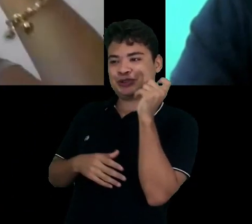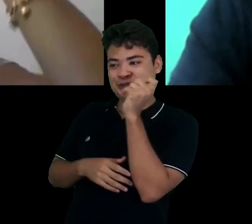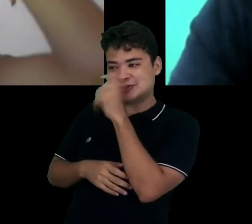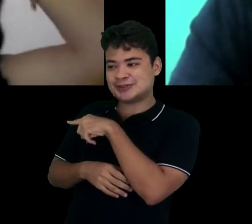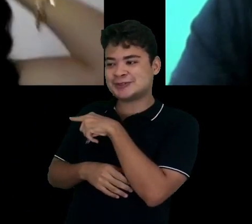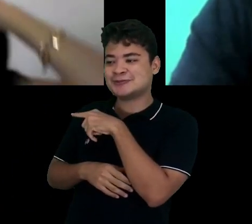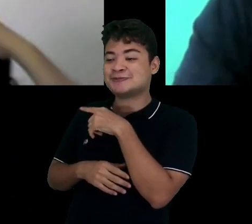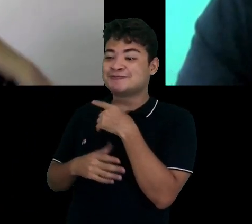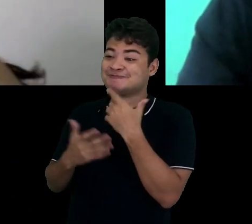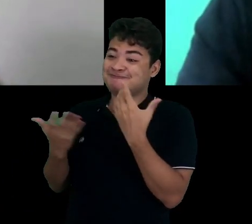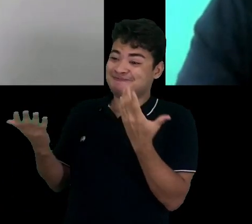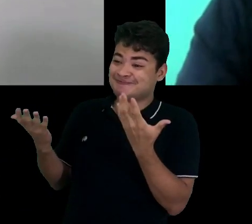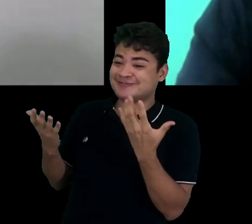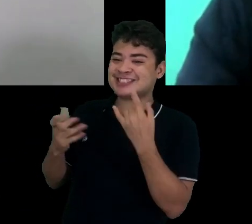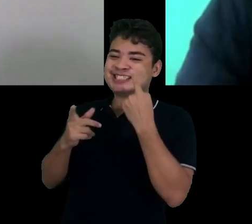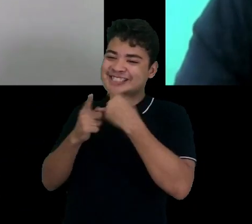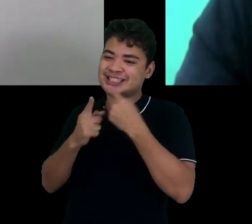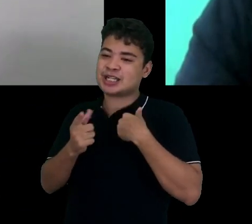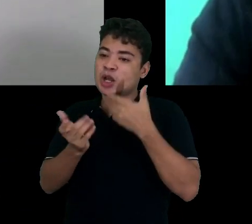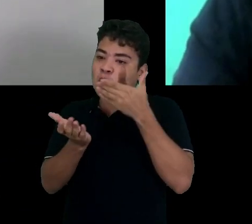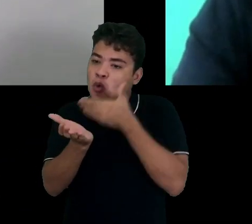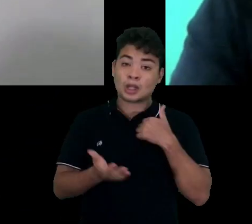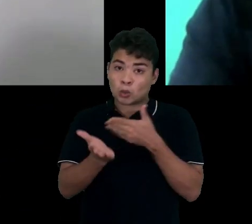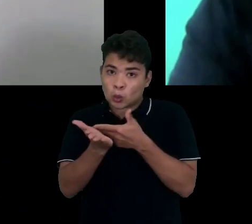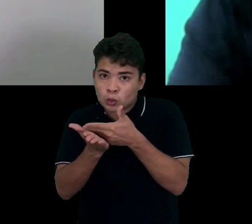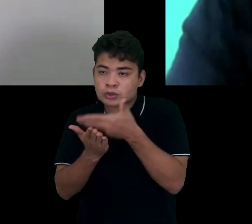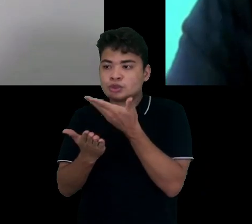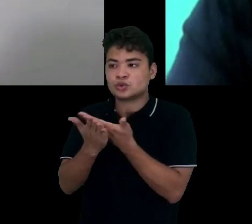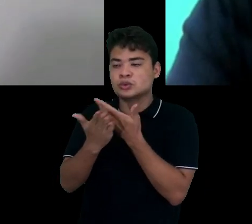bem complicada, Ah. porque eu